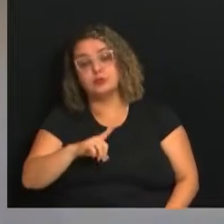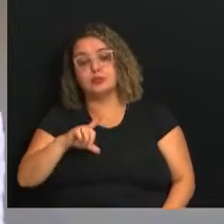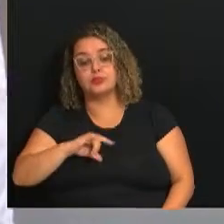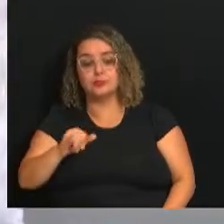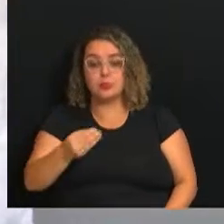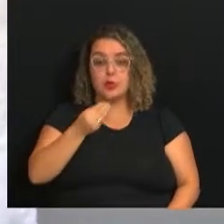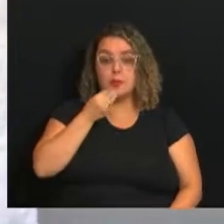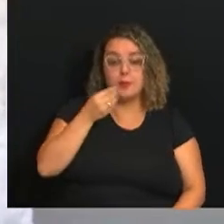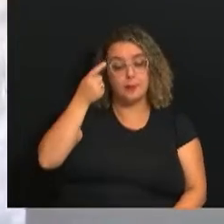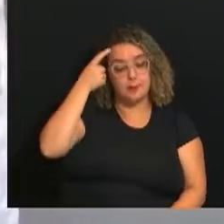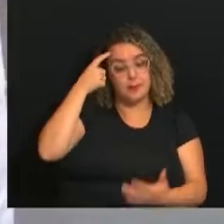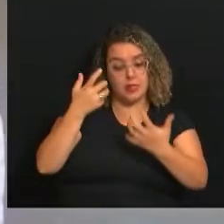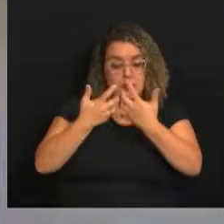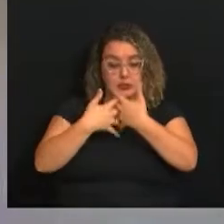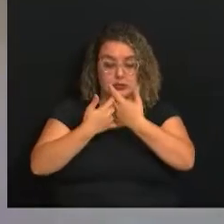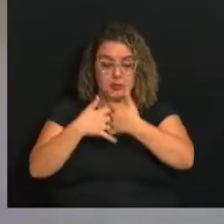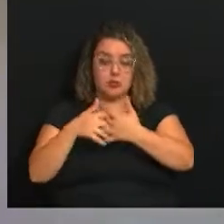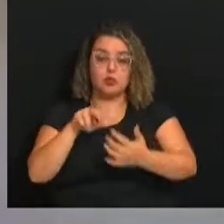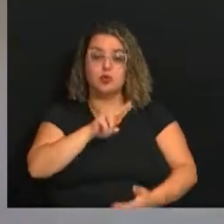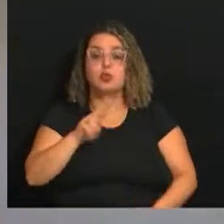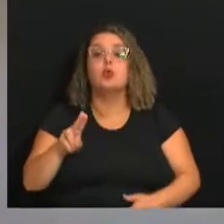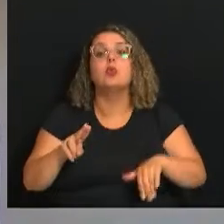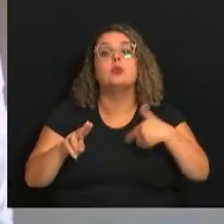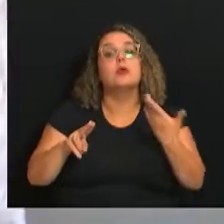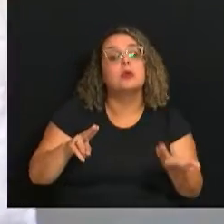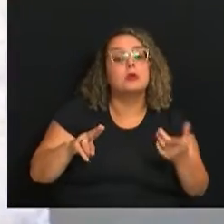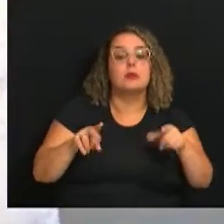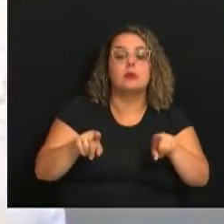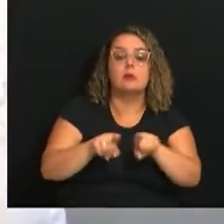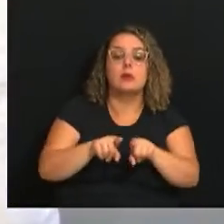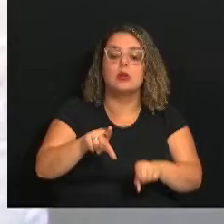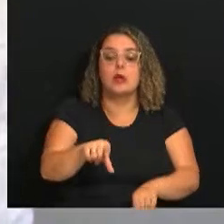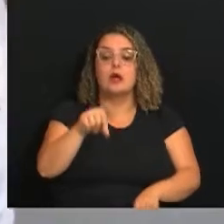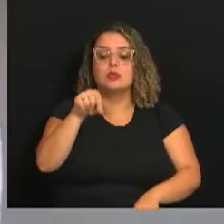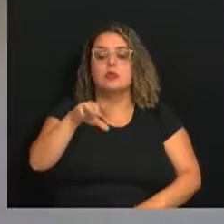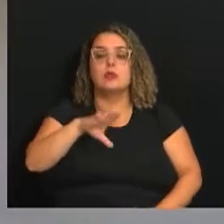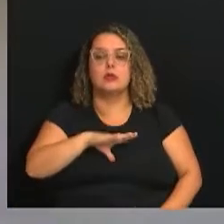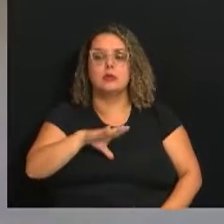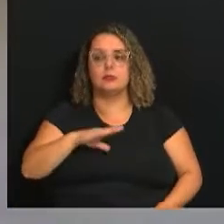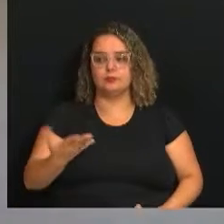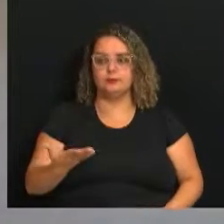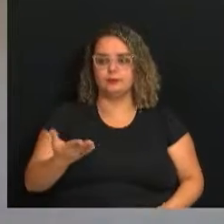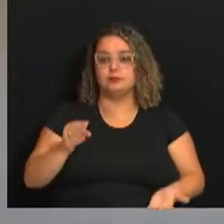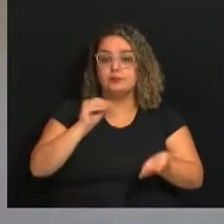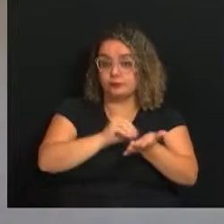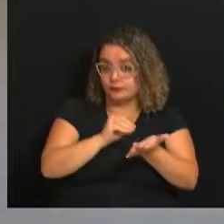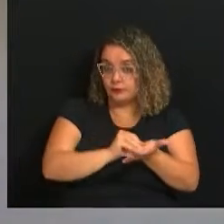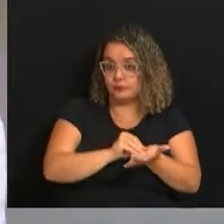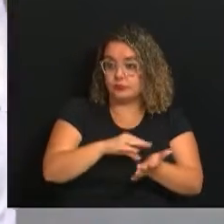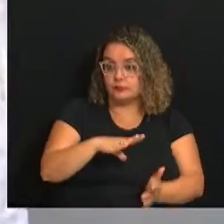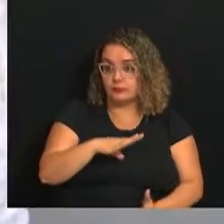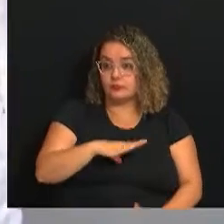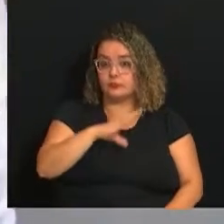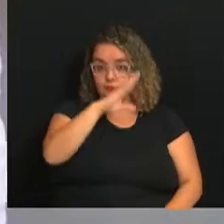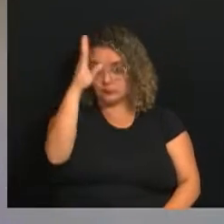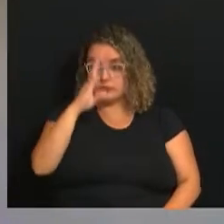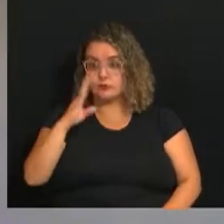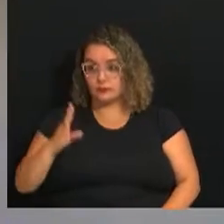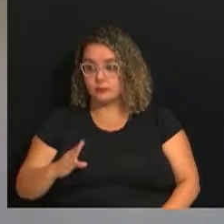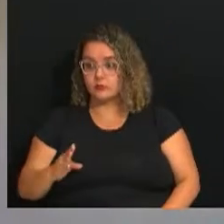né? Essa exposição, ela tem como ápice esse momento de cura, que eu estava lá buscando a minha